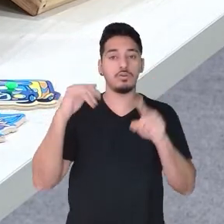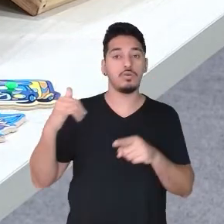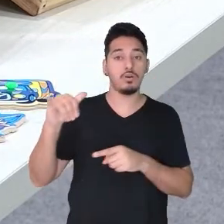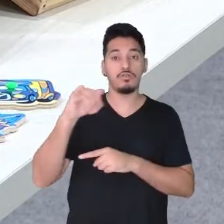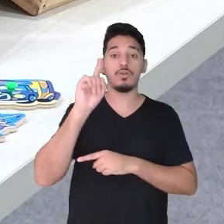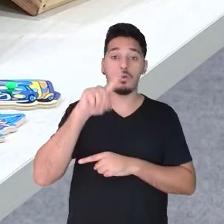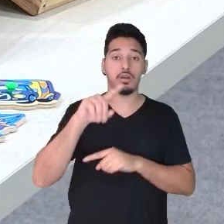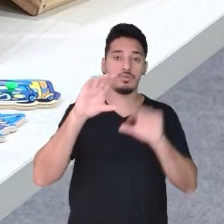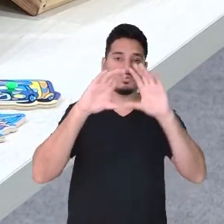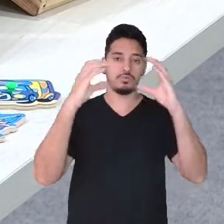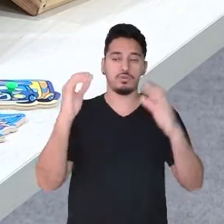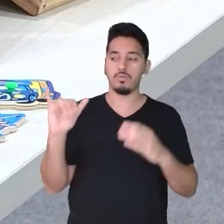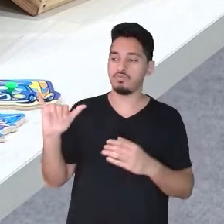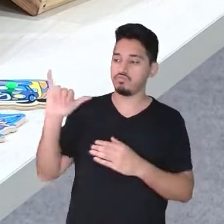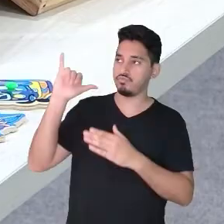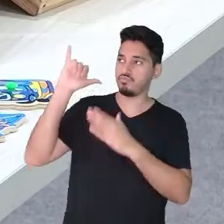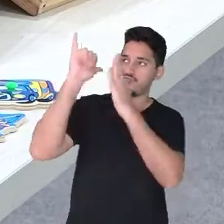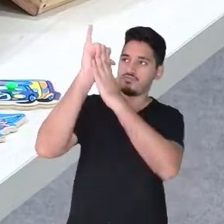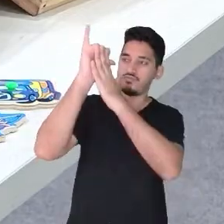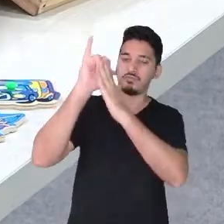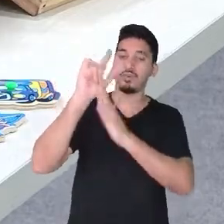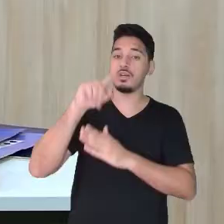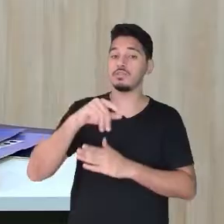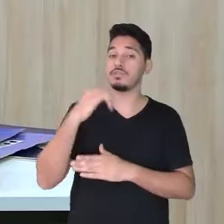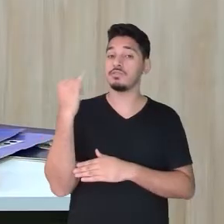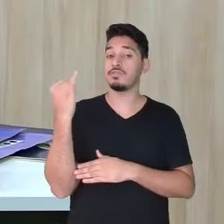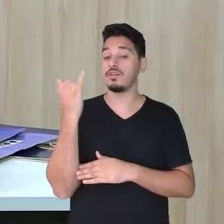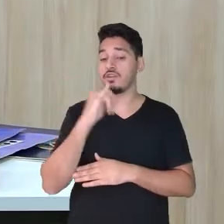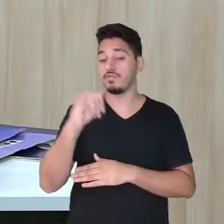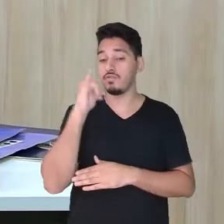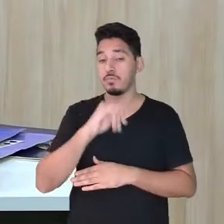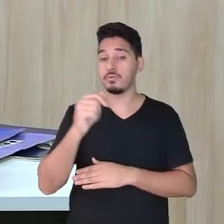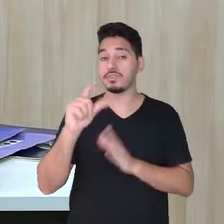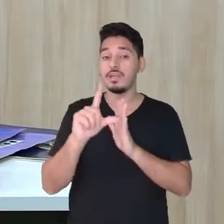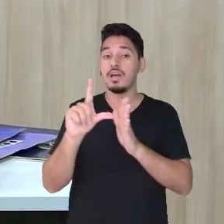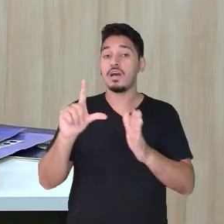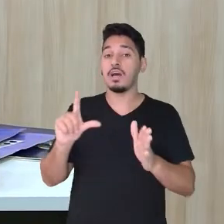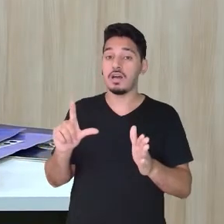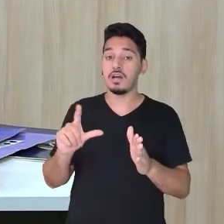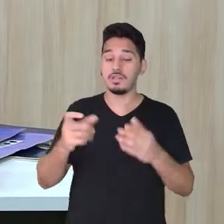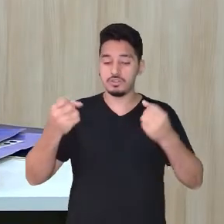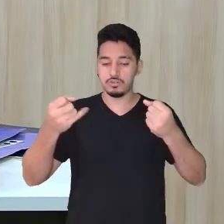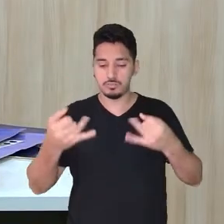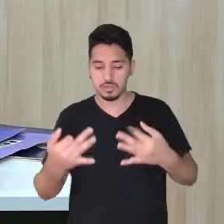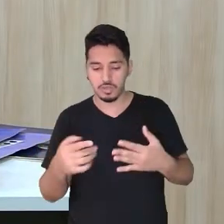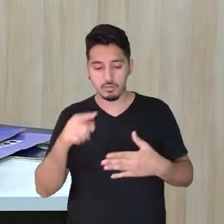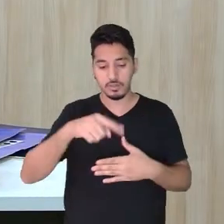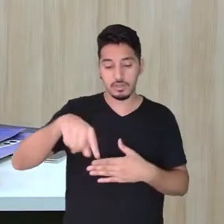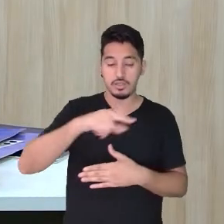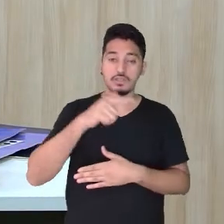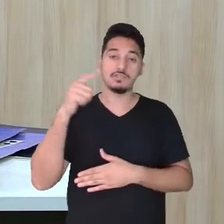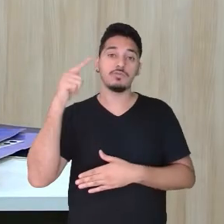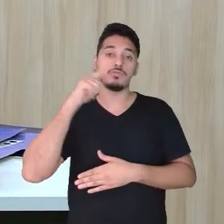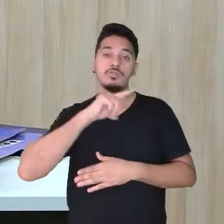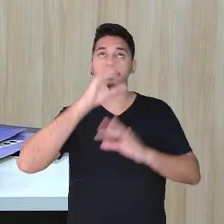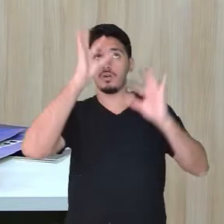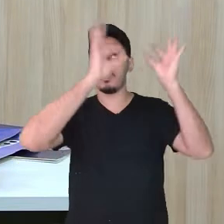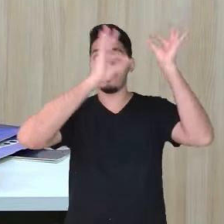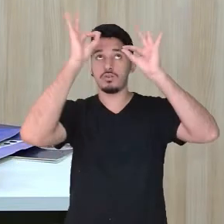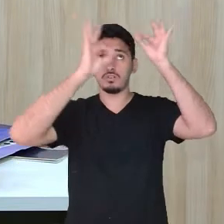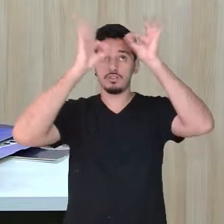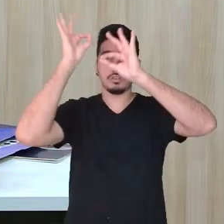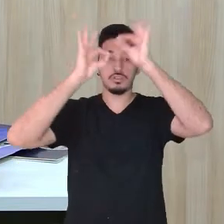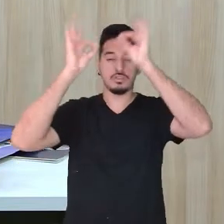céu. Então, essas informações têm que ser dadas para eles com antecedência, para que eles possam organizar o